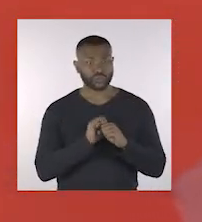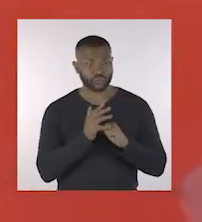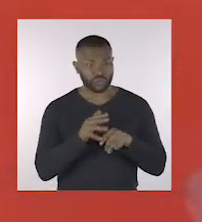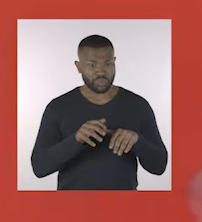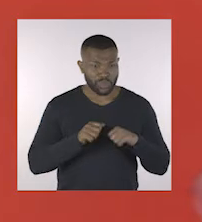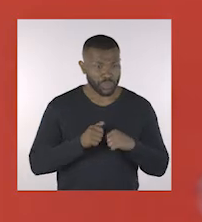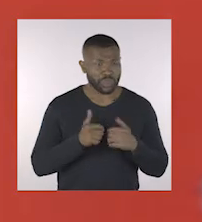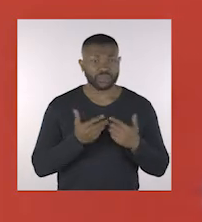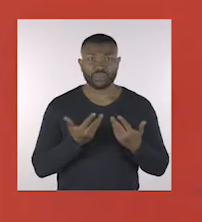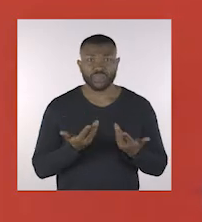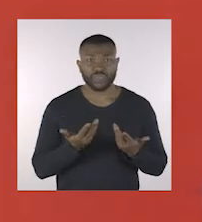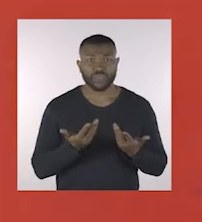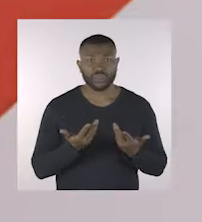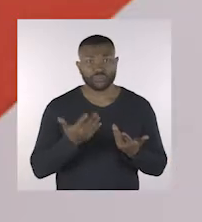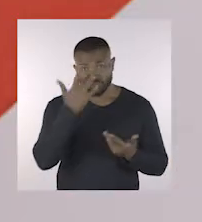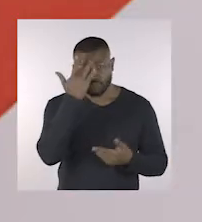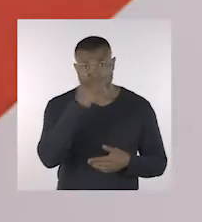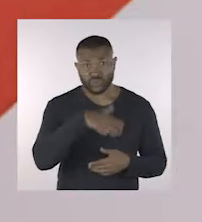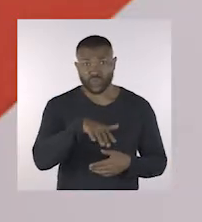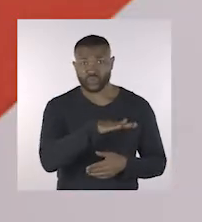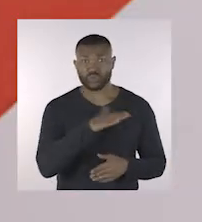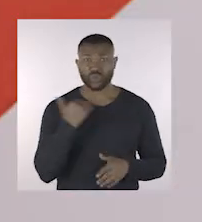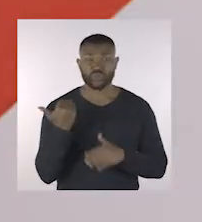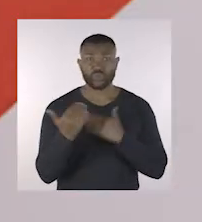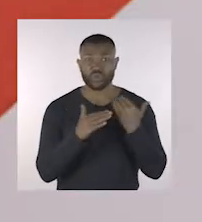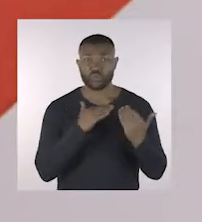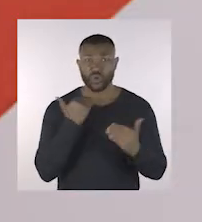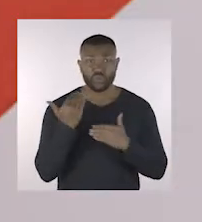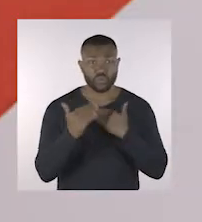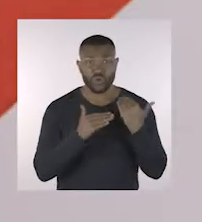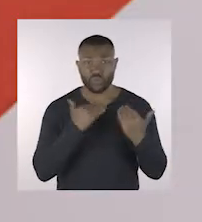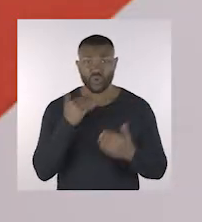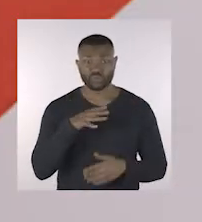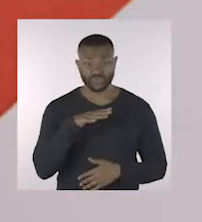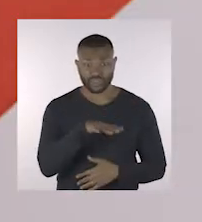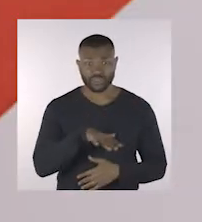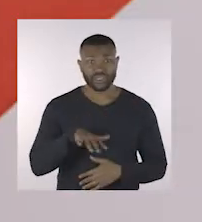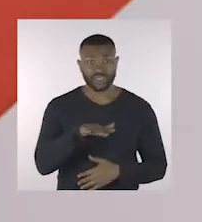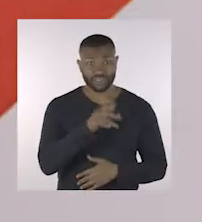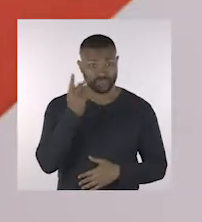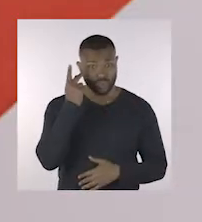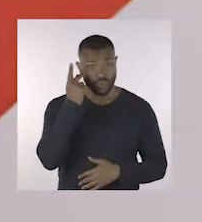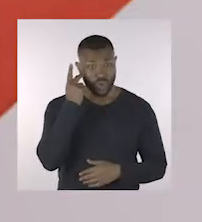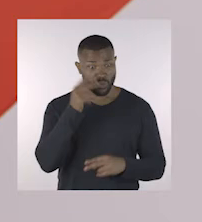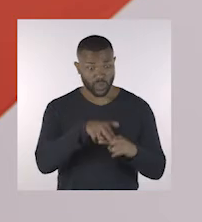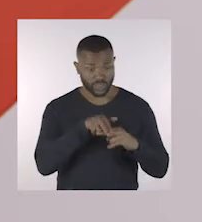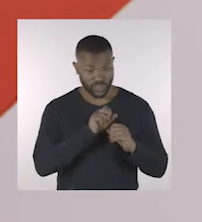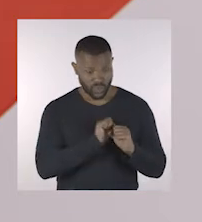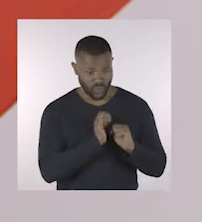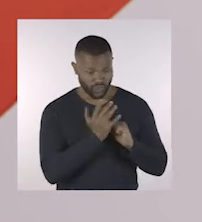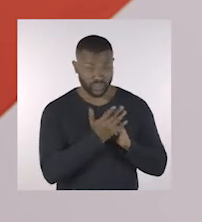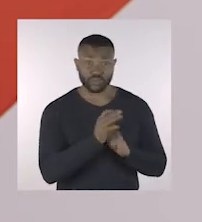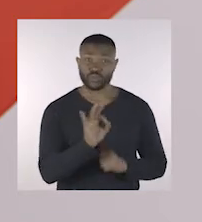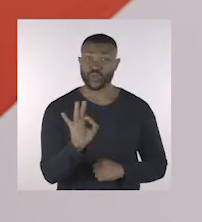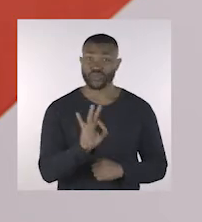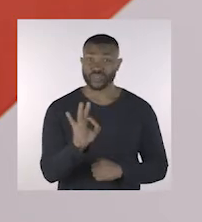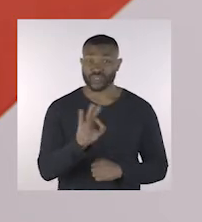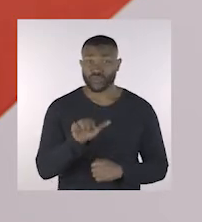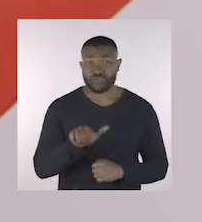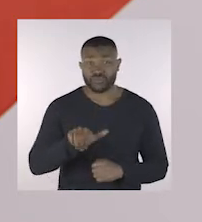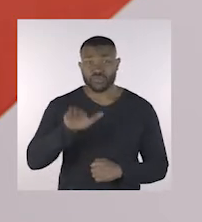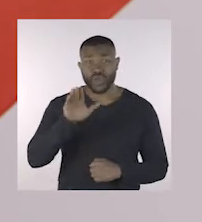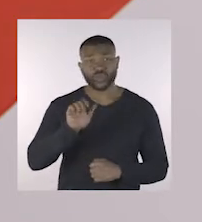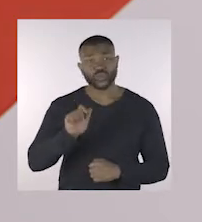sendo contaminadas a quantidade de gente que morre na cidade de São Paulo pelo convide é